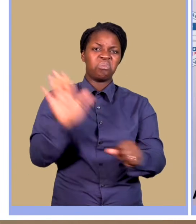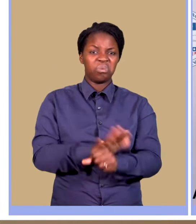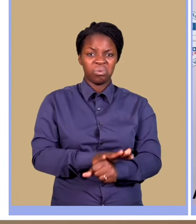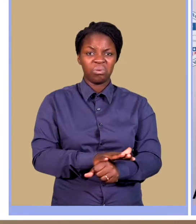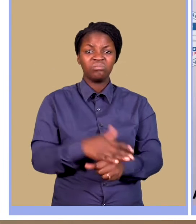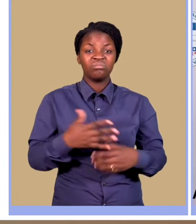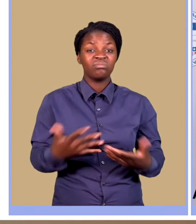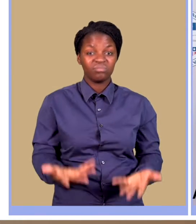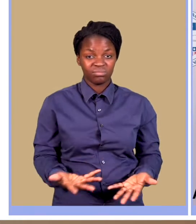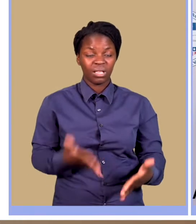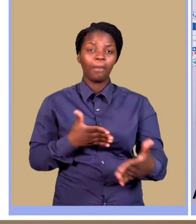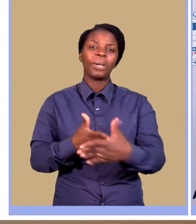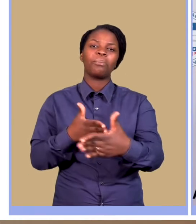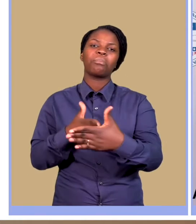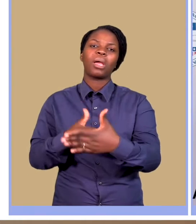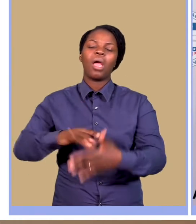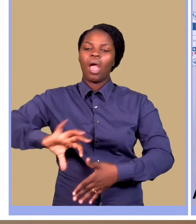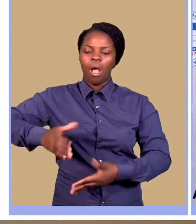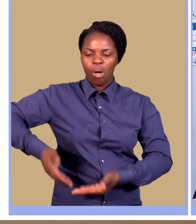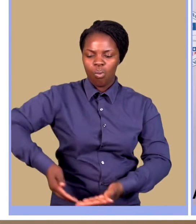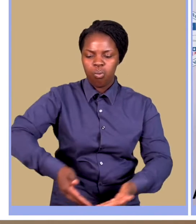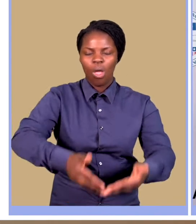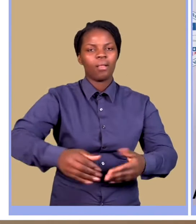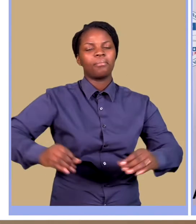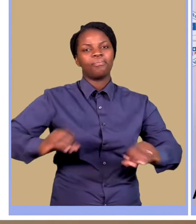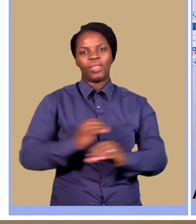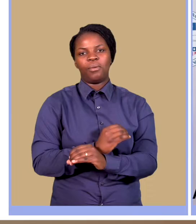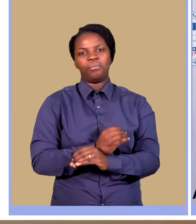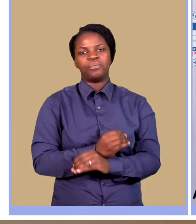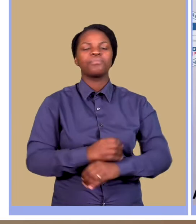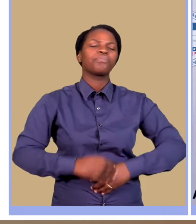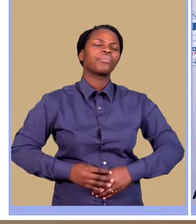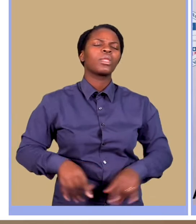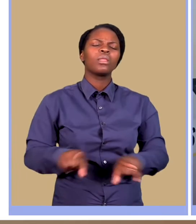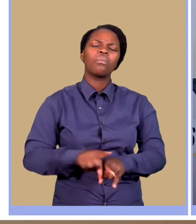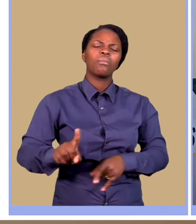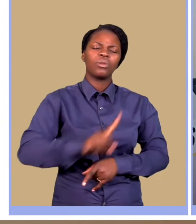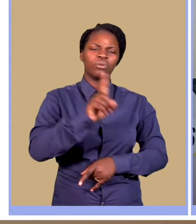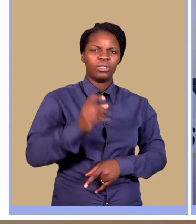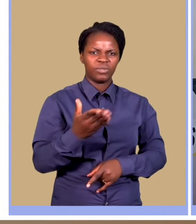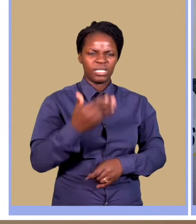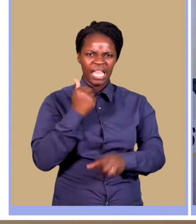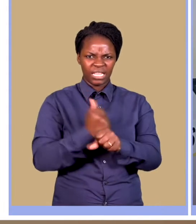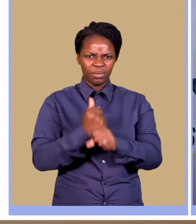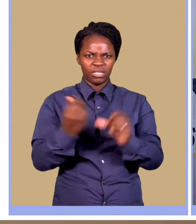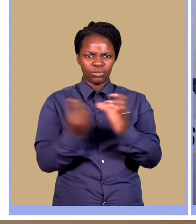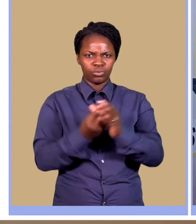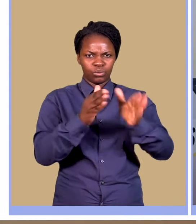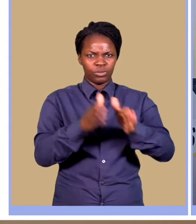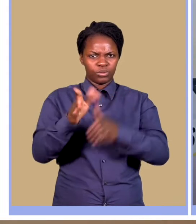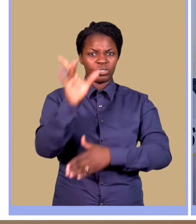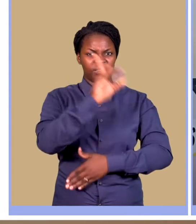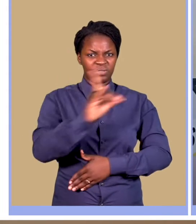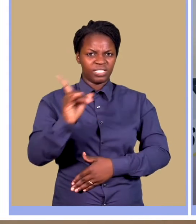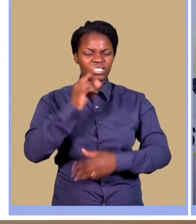com pessoas com deficiência no seu processo, né, como ativista ambiental? Até então não